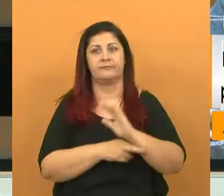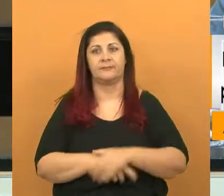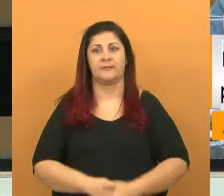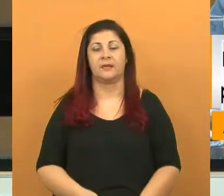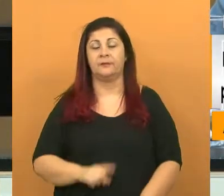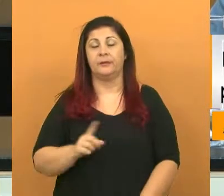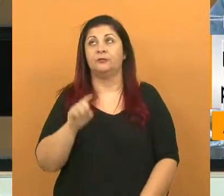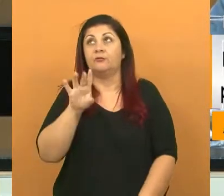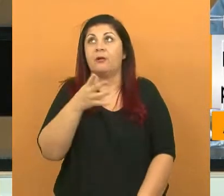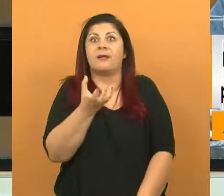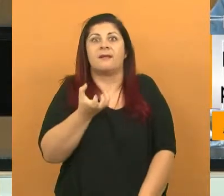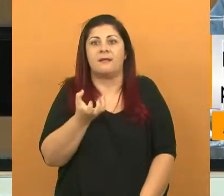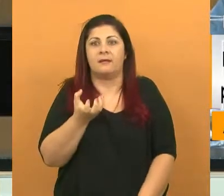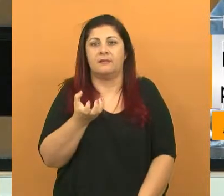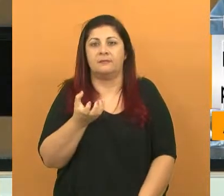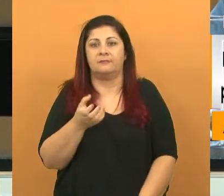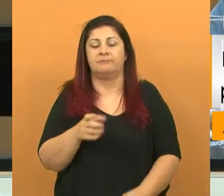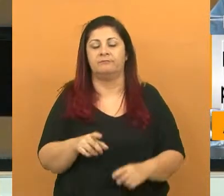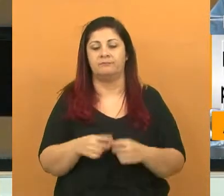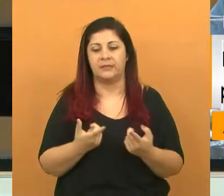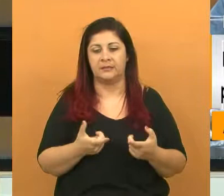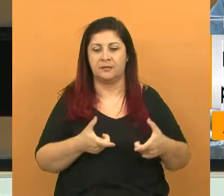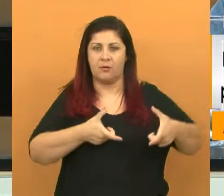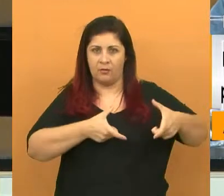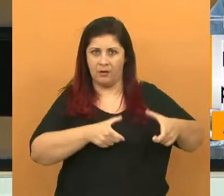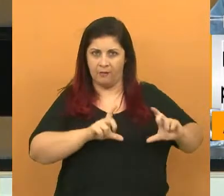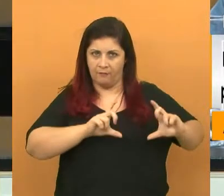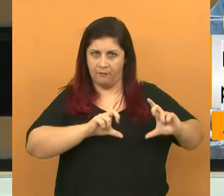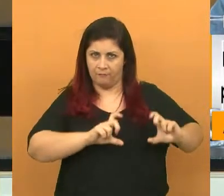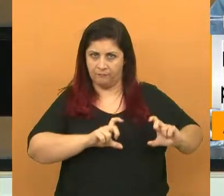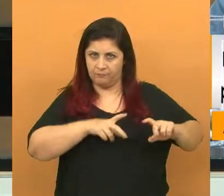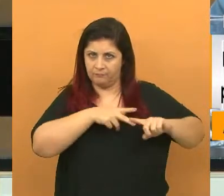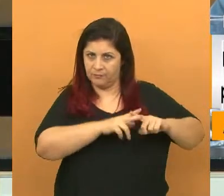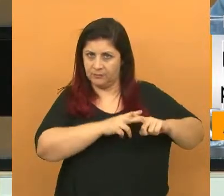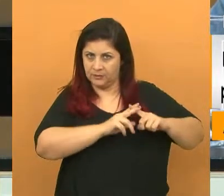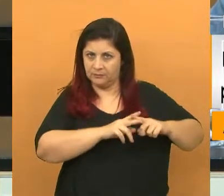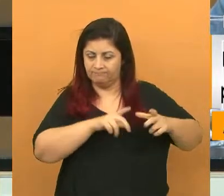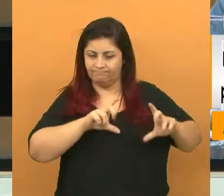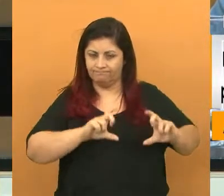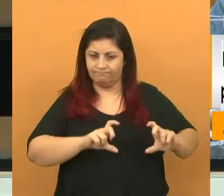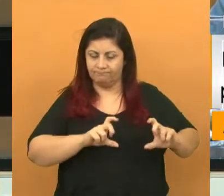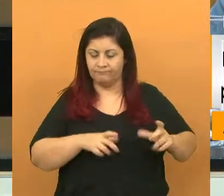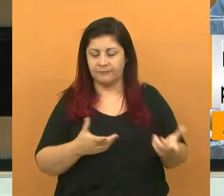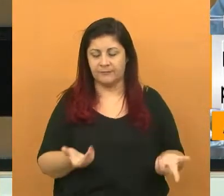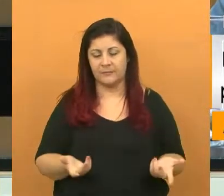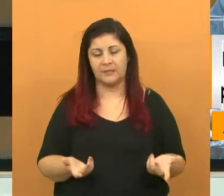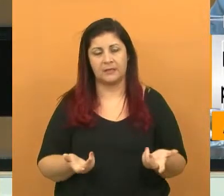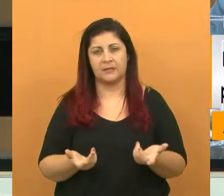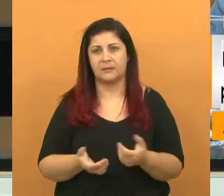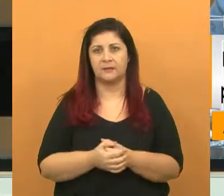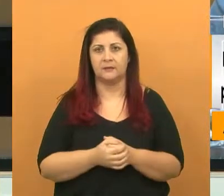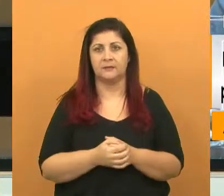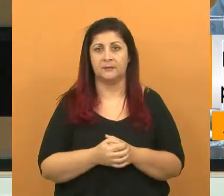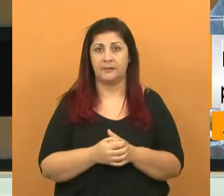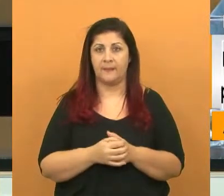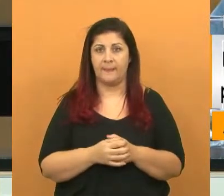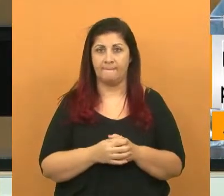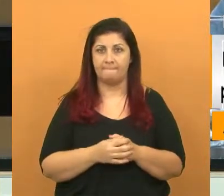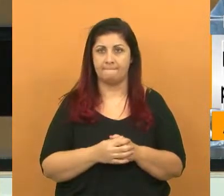simplesmente do querer. E, infelizmente, no caso da mamografia, foi um excelente evento, uma excelente...